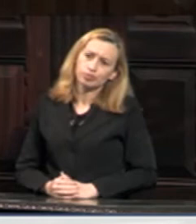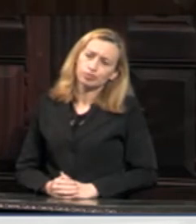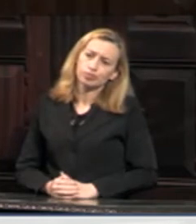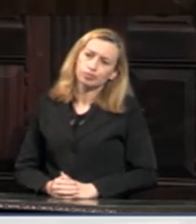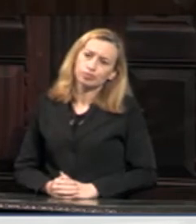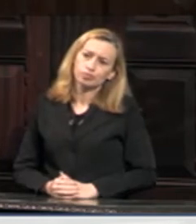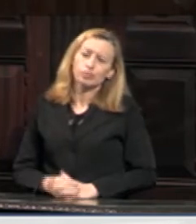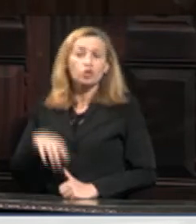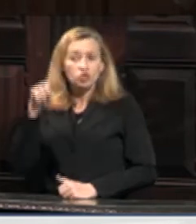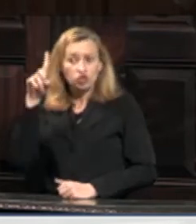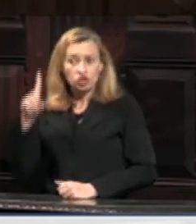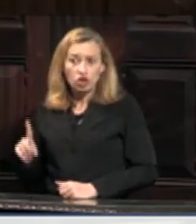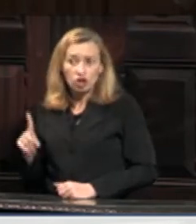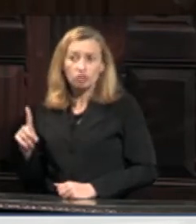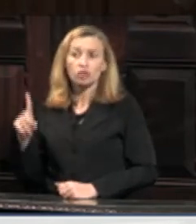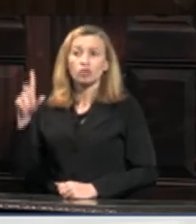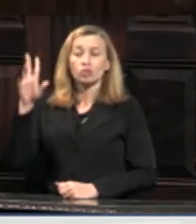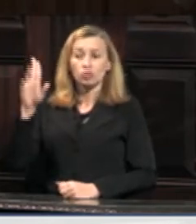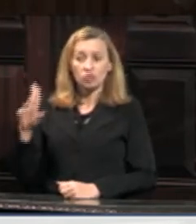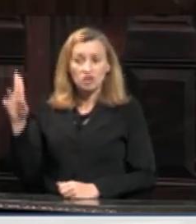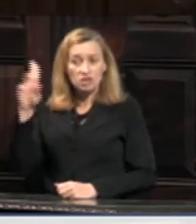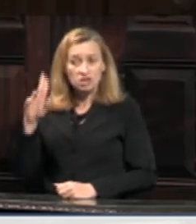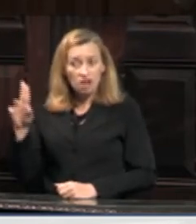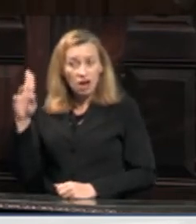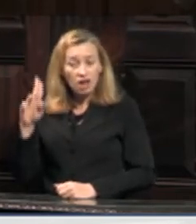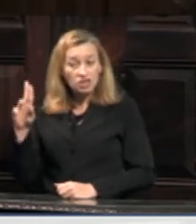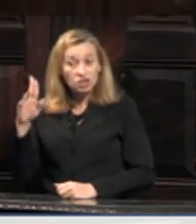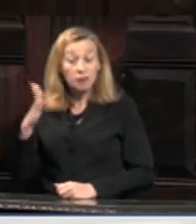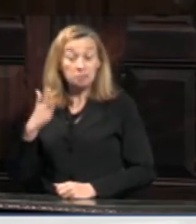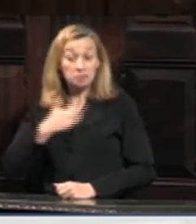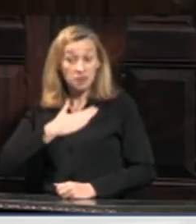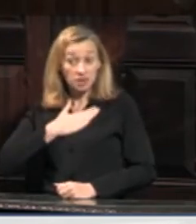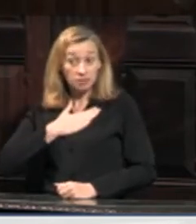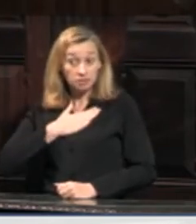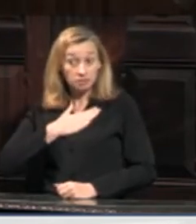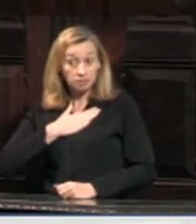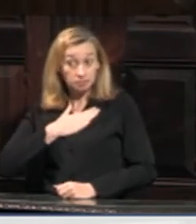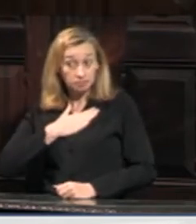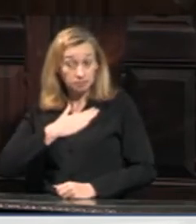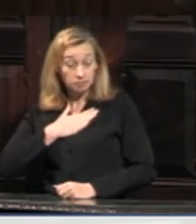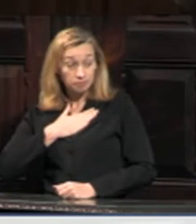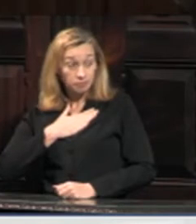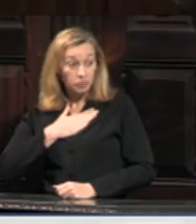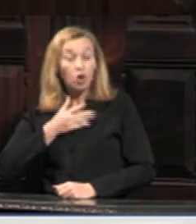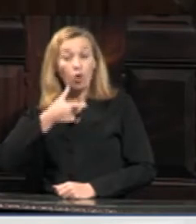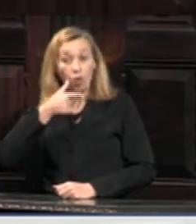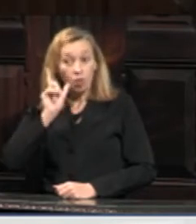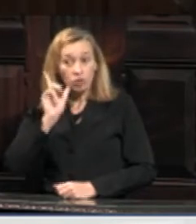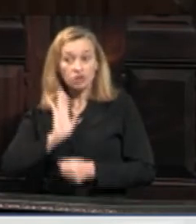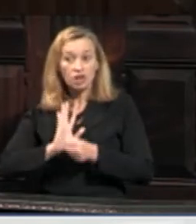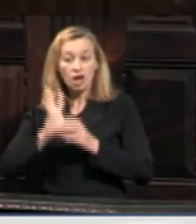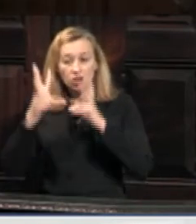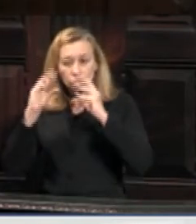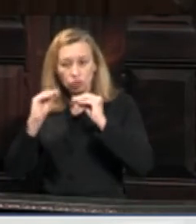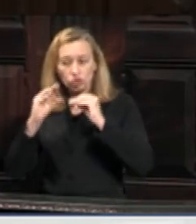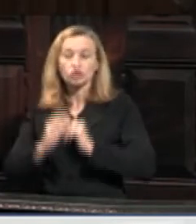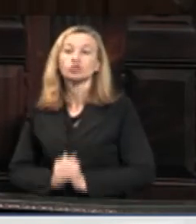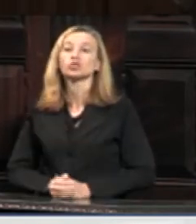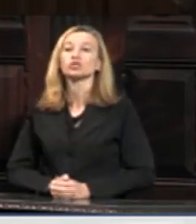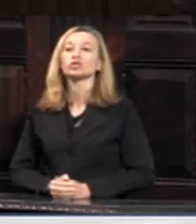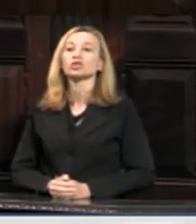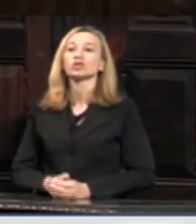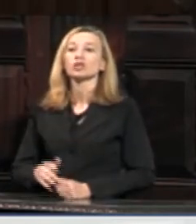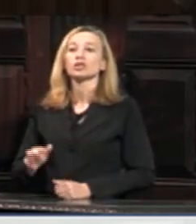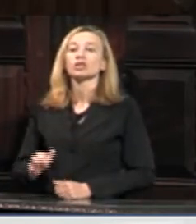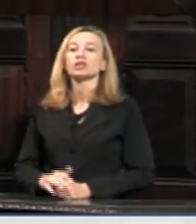Direito da Universidade Federal Fluminense, a minha universidade, ontem à noite, com a invasão